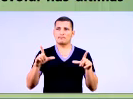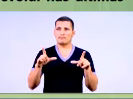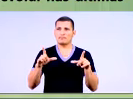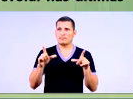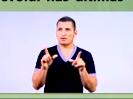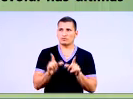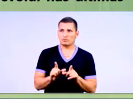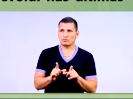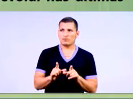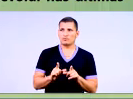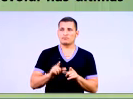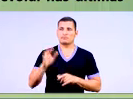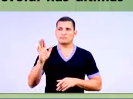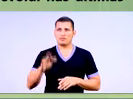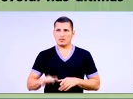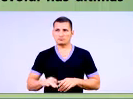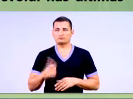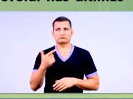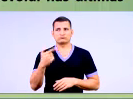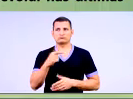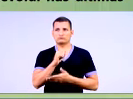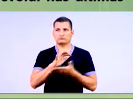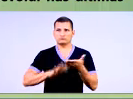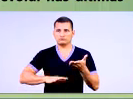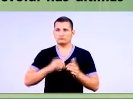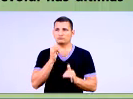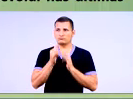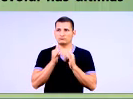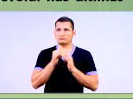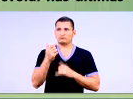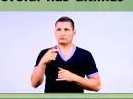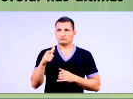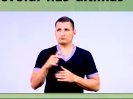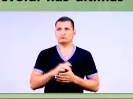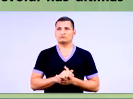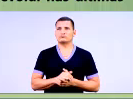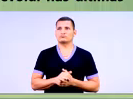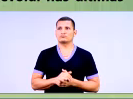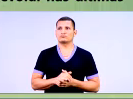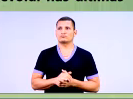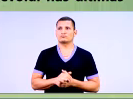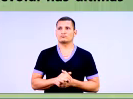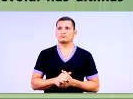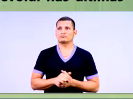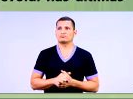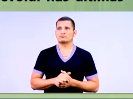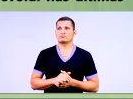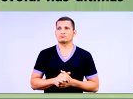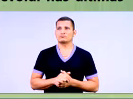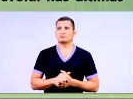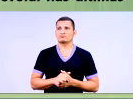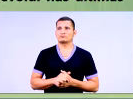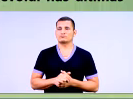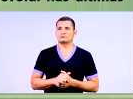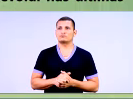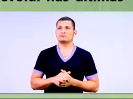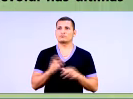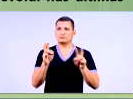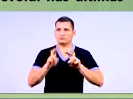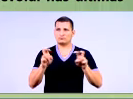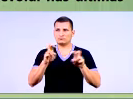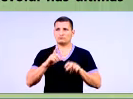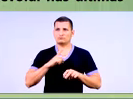informação não apareceu no texto, né? O computador é a invenção humana que mais evoluiu nas últimas décadas? Também não falou